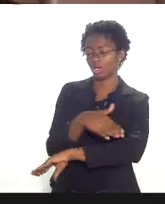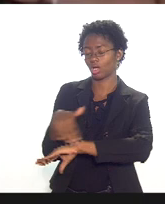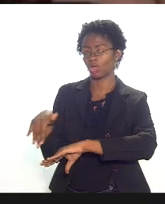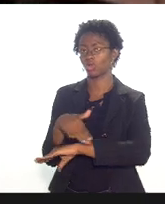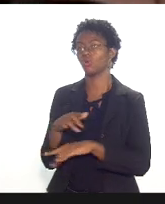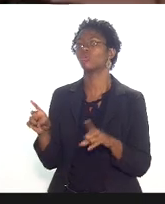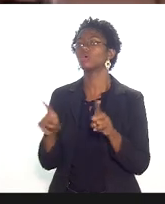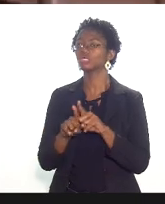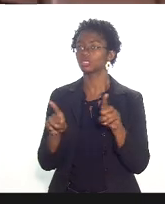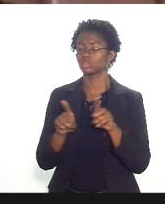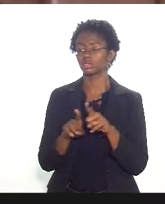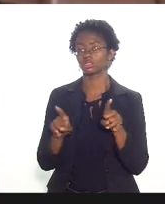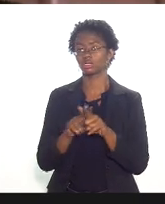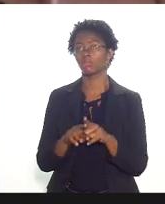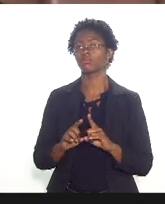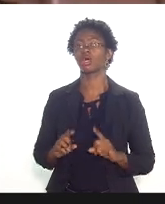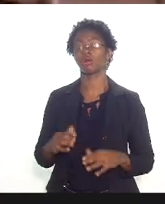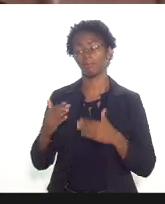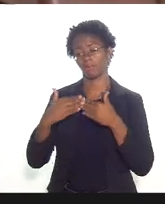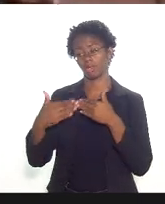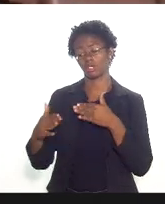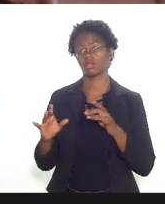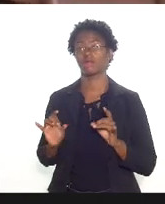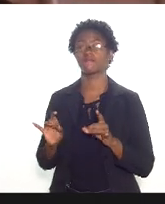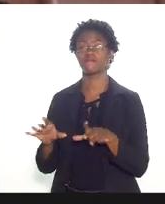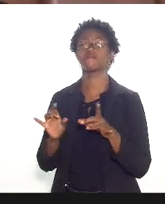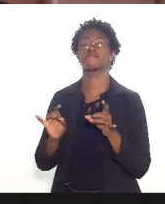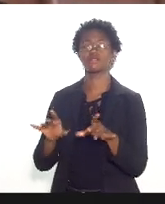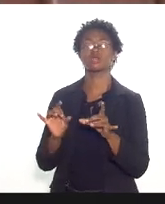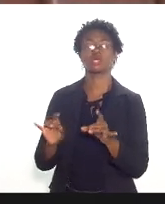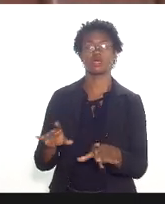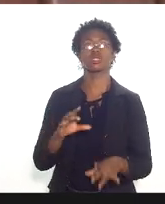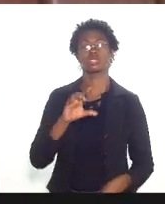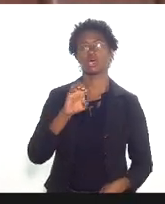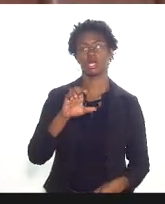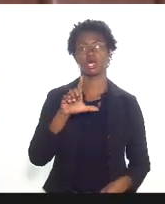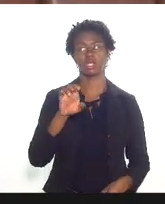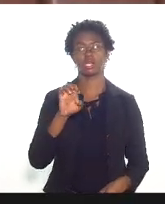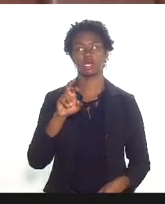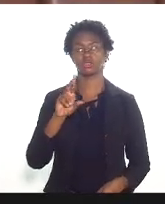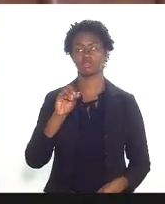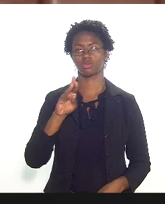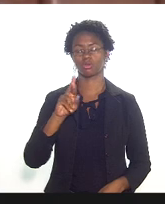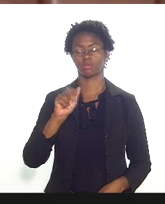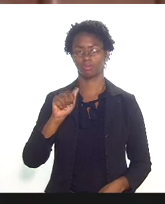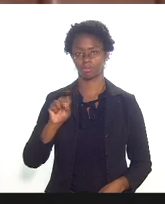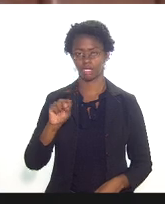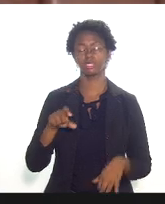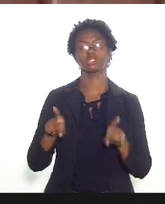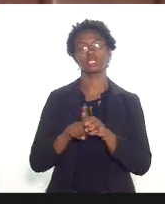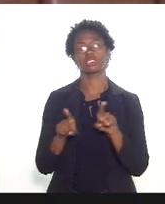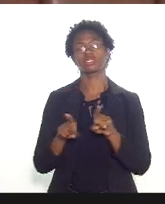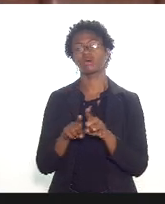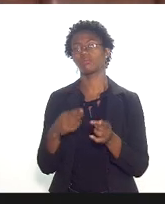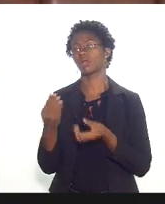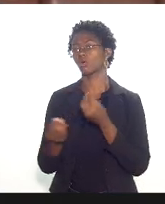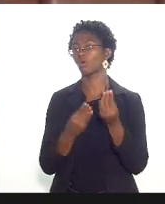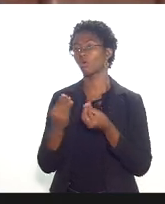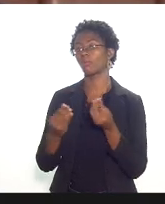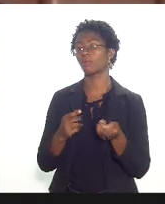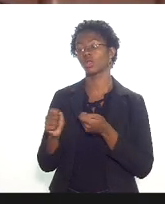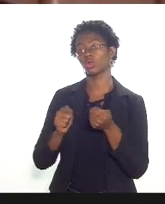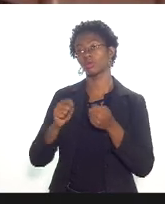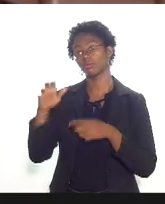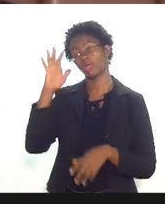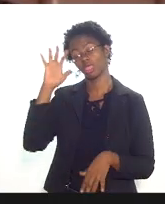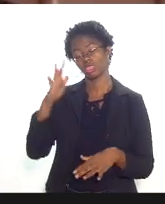discussão do processo de privatização da Eletrobras e audiência sobre a condição dos trabalhadores da economia solidária em tempos